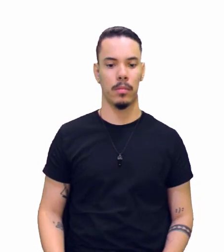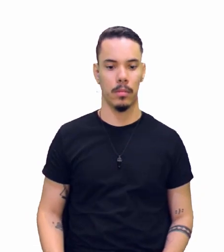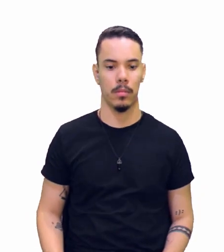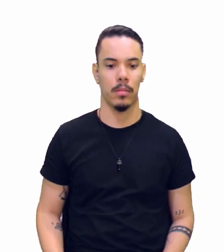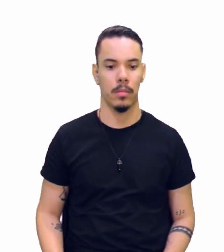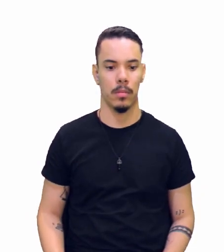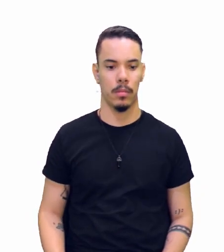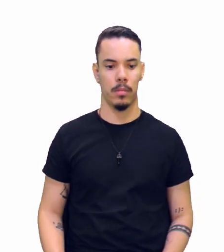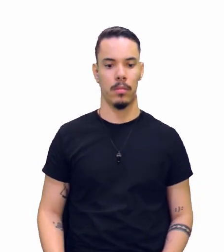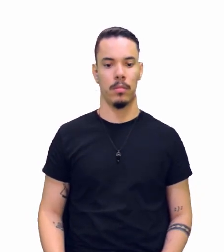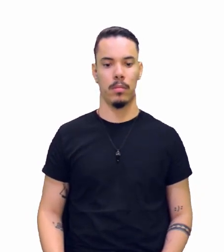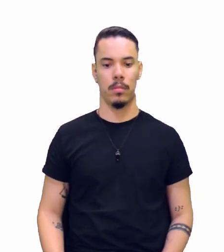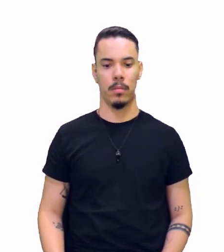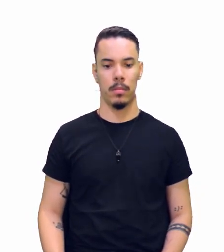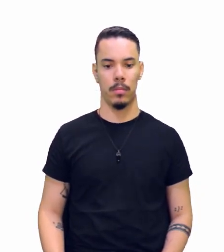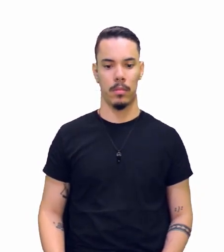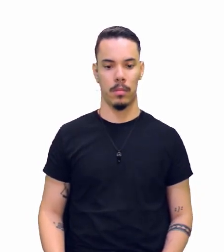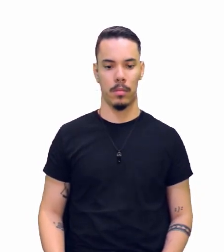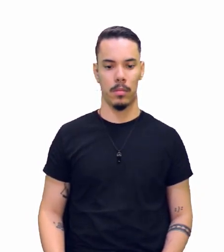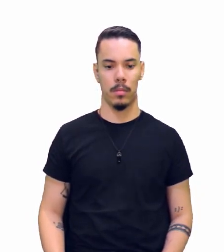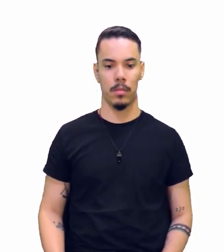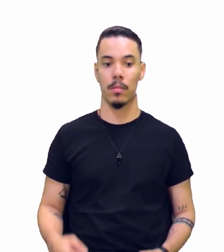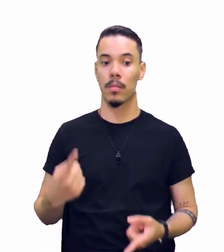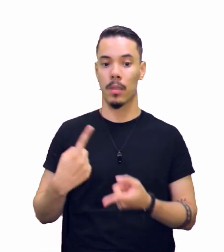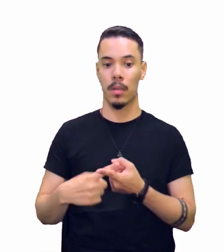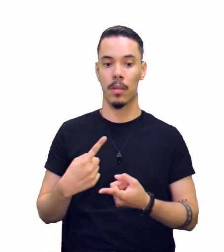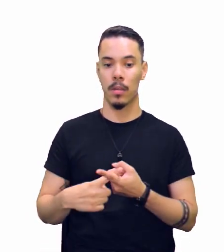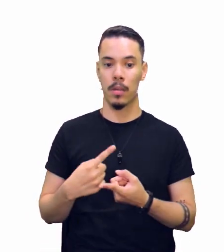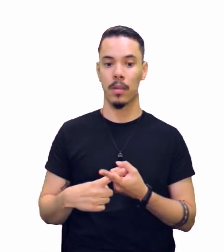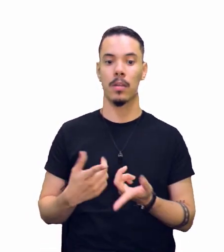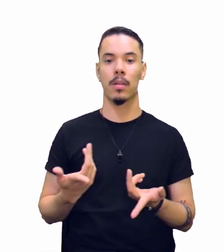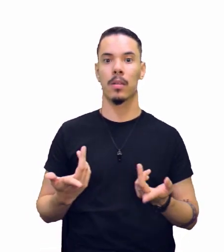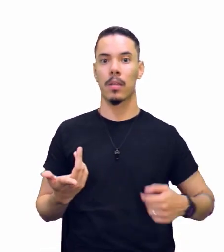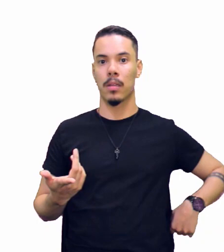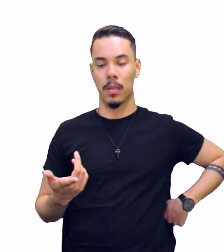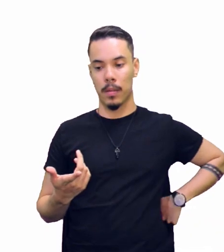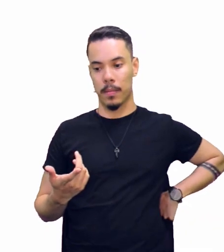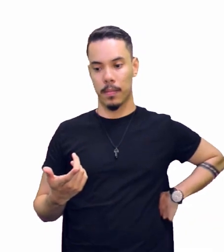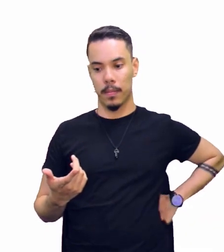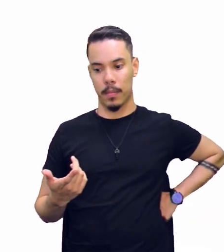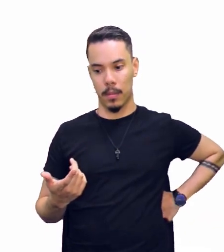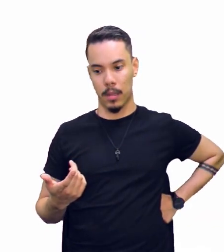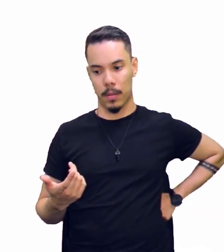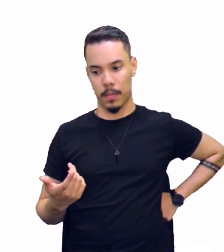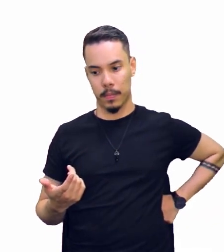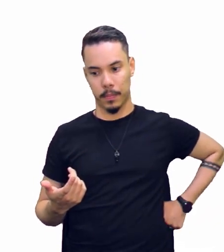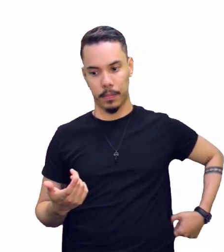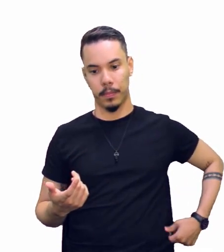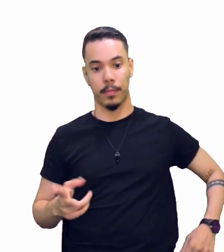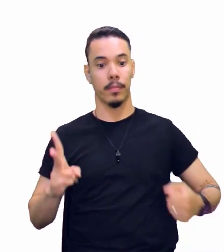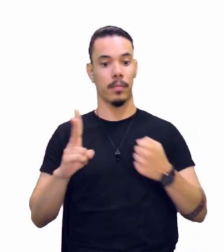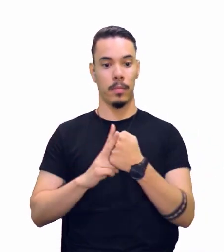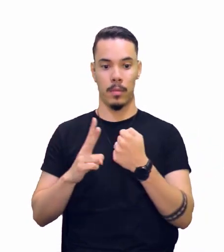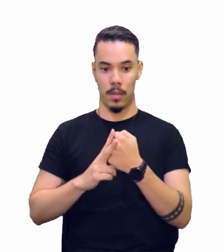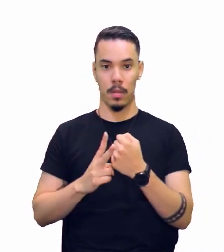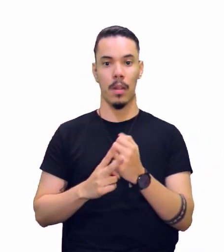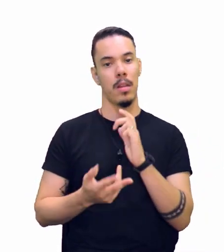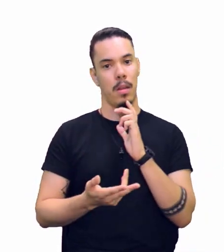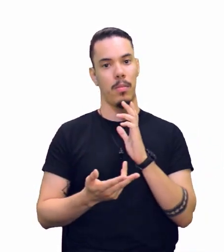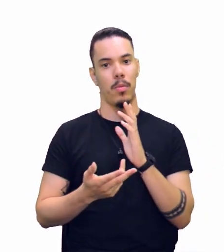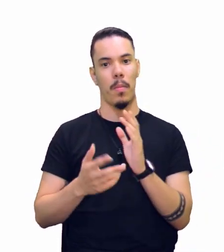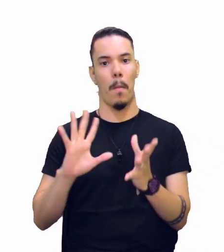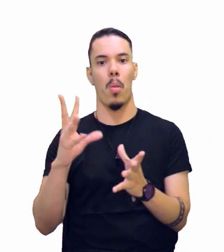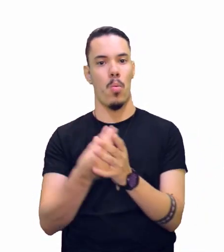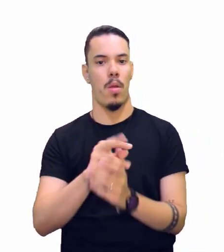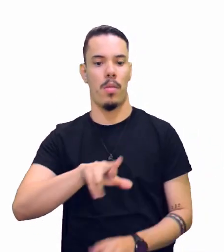vocês aquecerem, porque como o meu verbo aqui não está conjugado não está com a flexão de plural, é melhor colocar você,